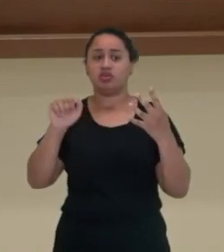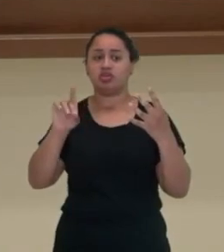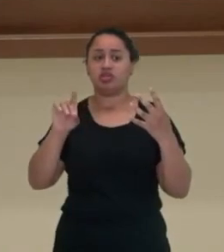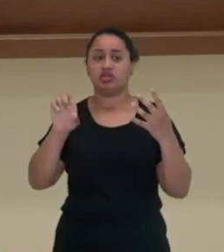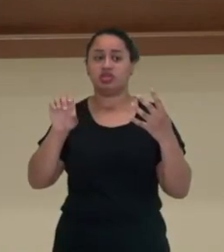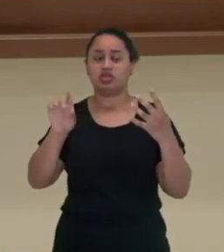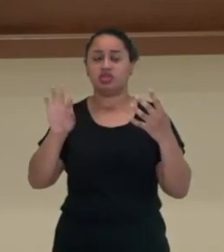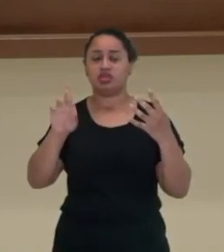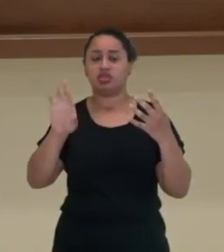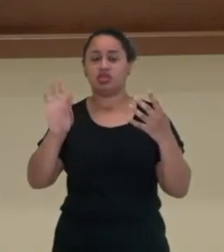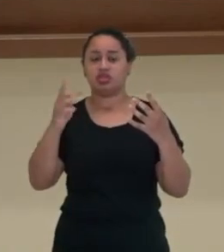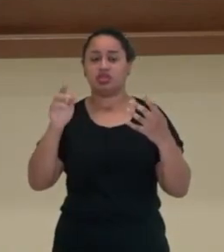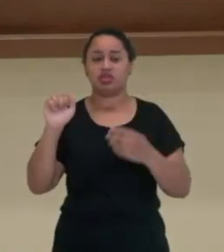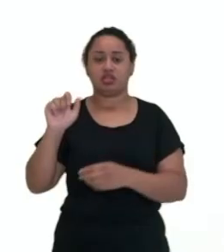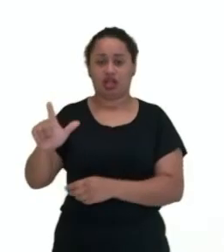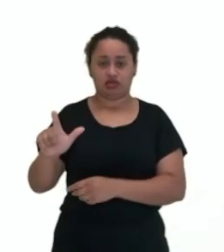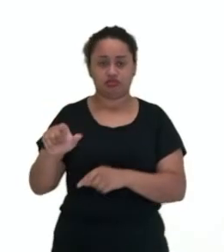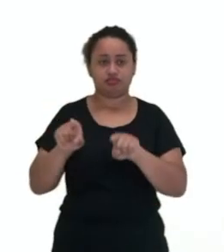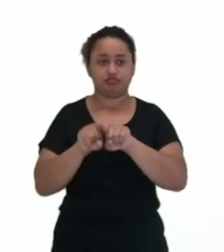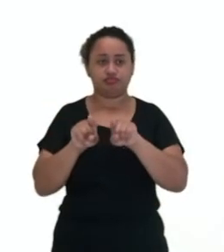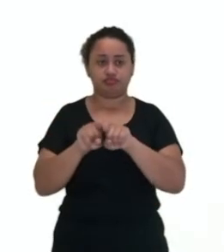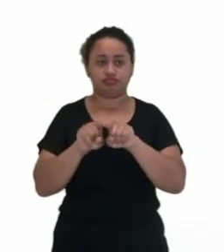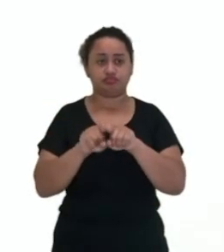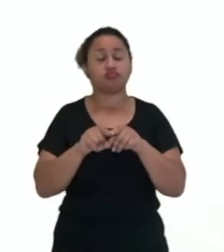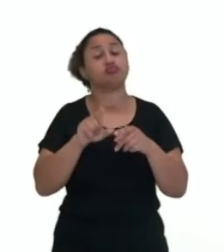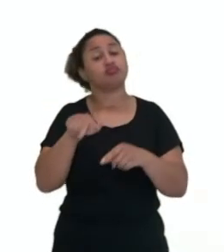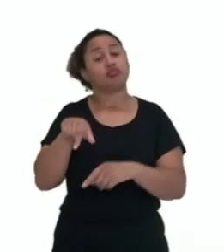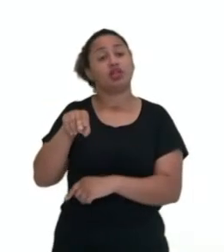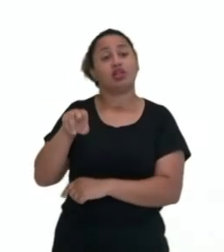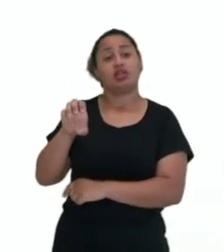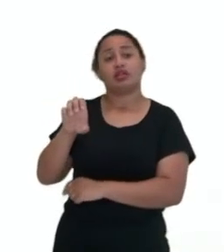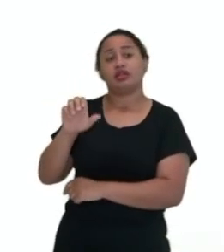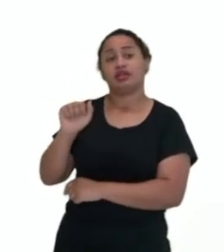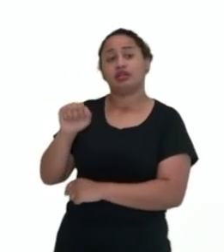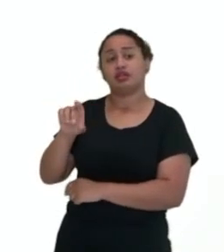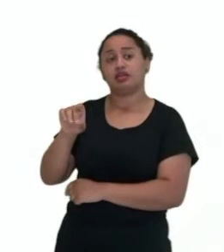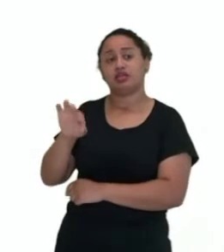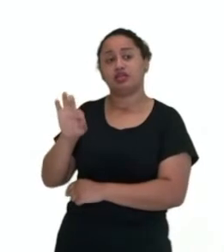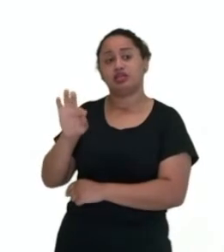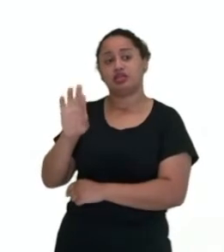sapiens, E o Homo neanderthalensis aqui, espécie